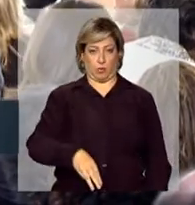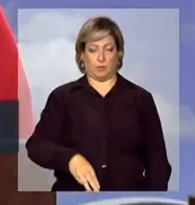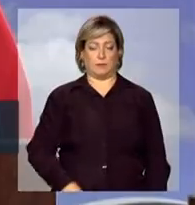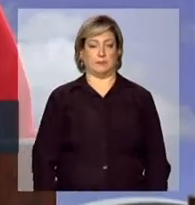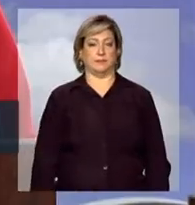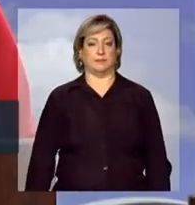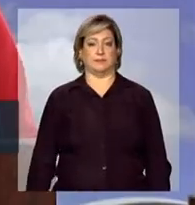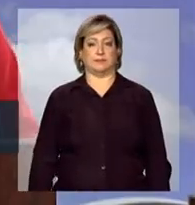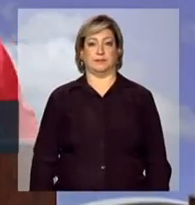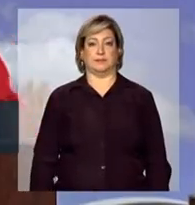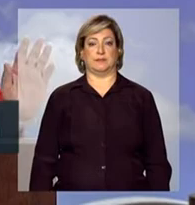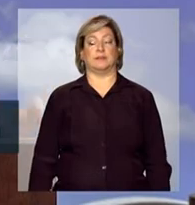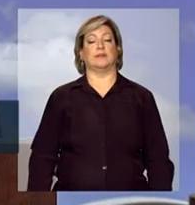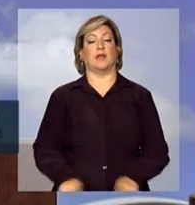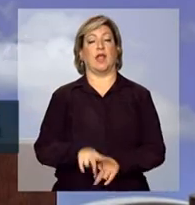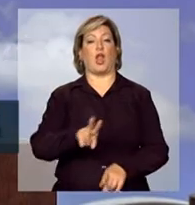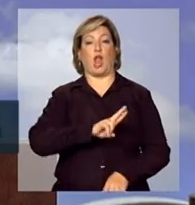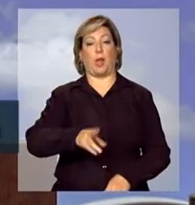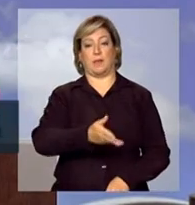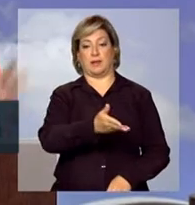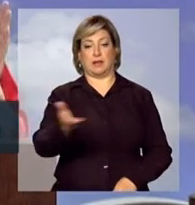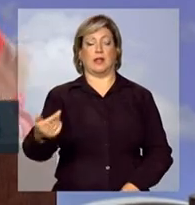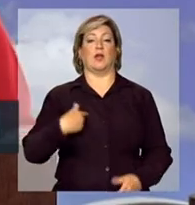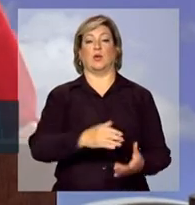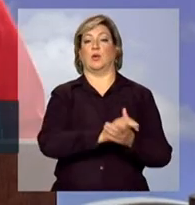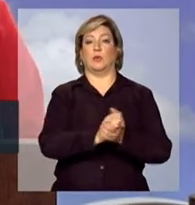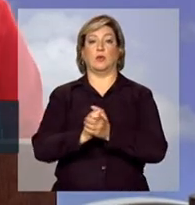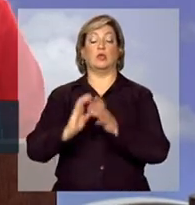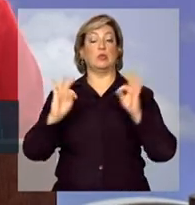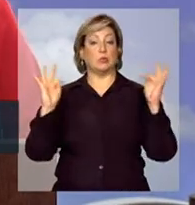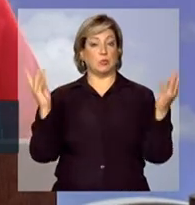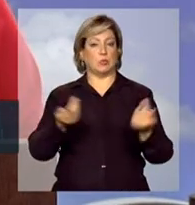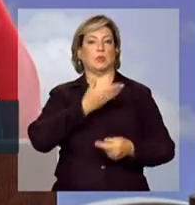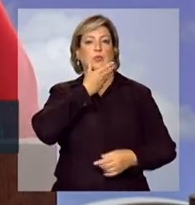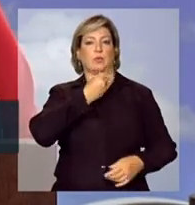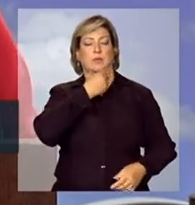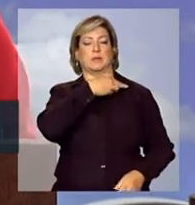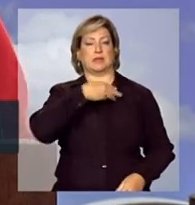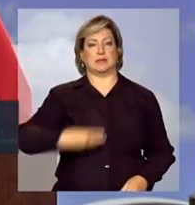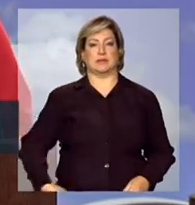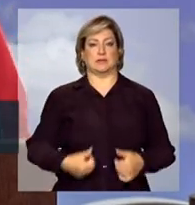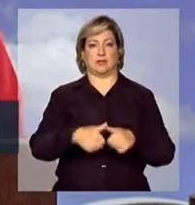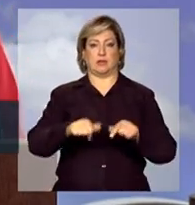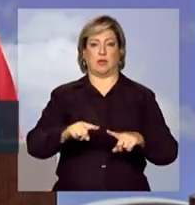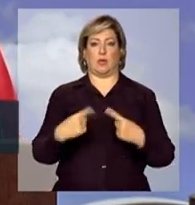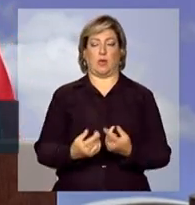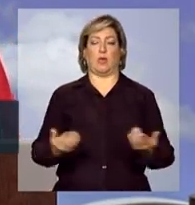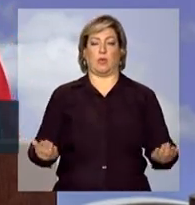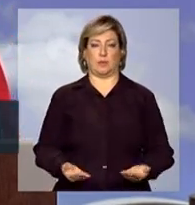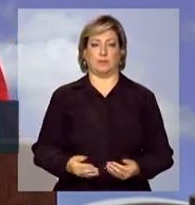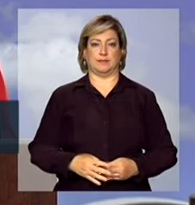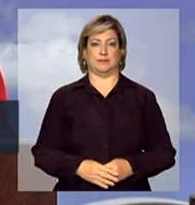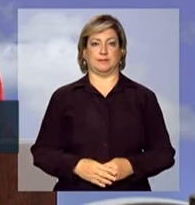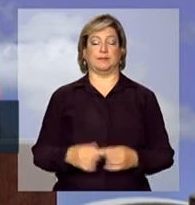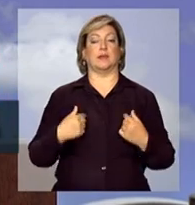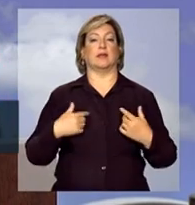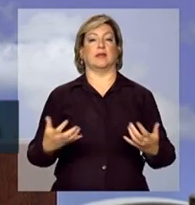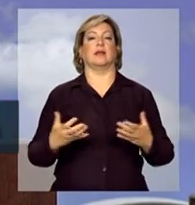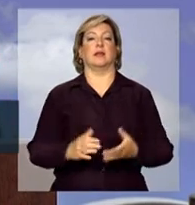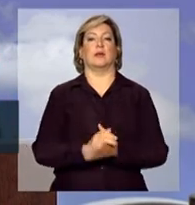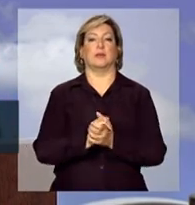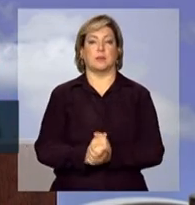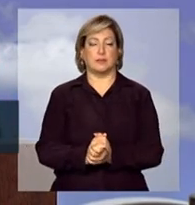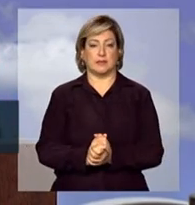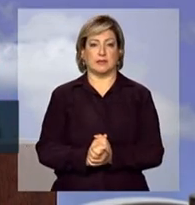social e nome dela seu comprimento todos os ministros aqui presentes queria